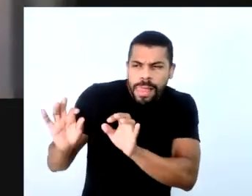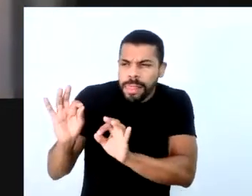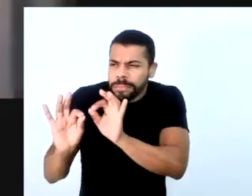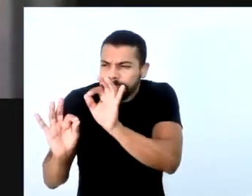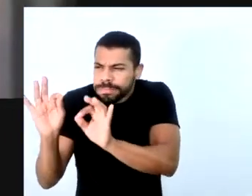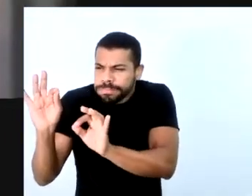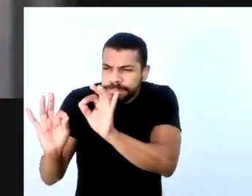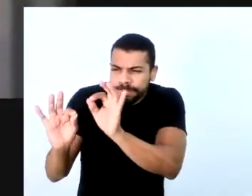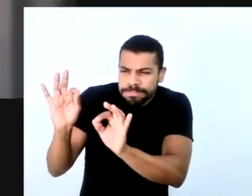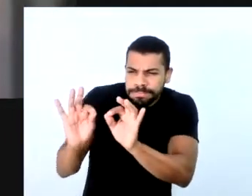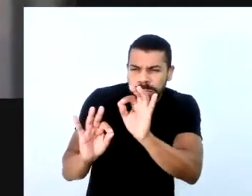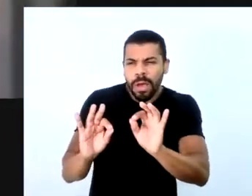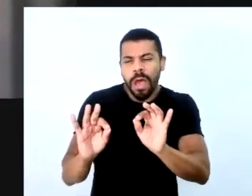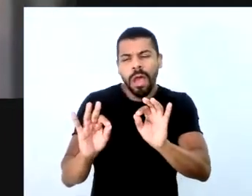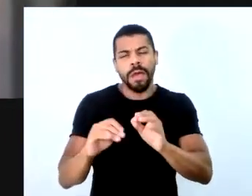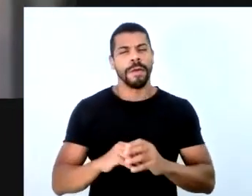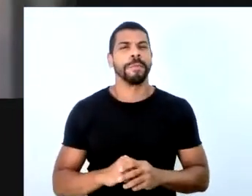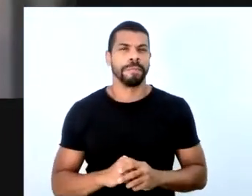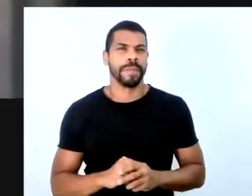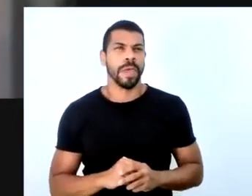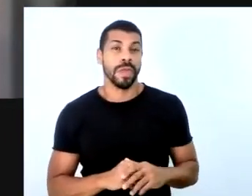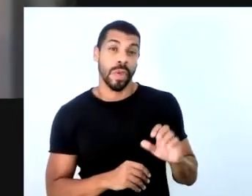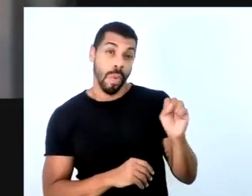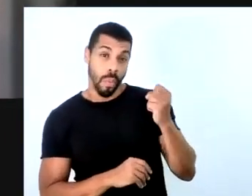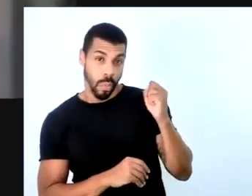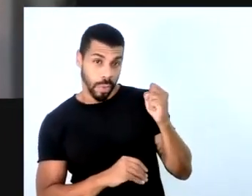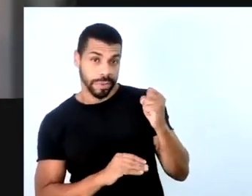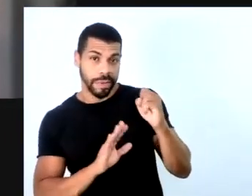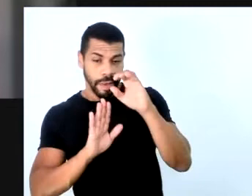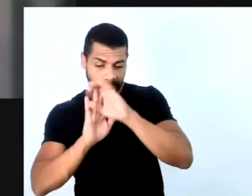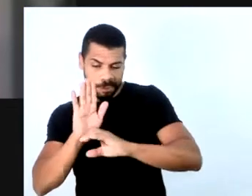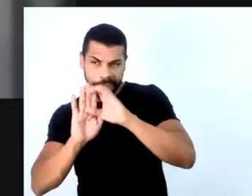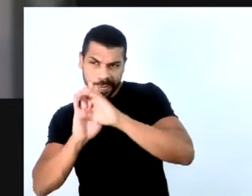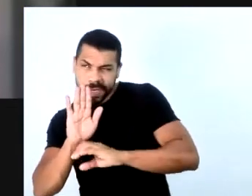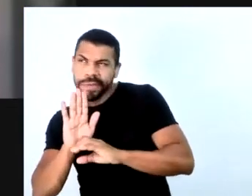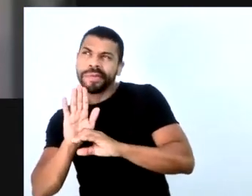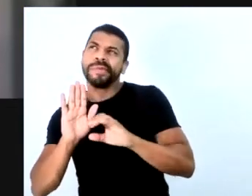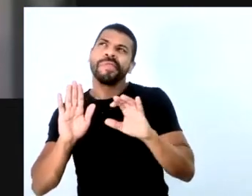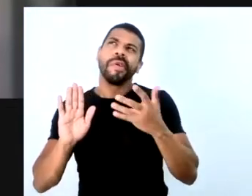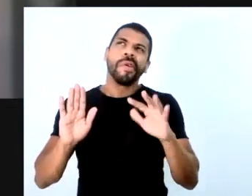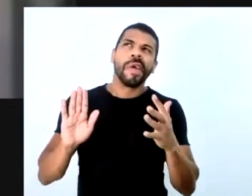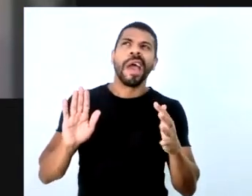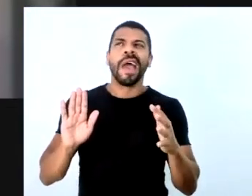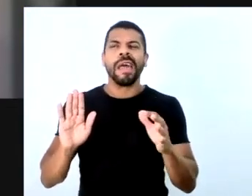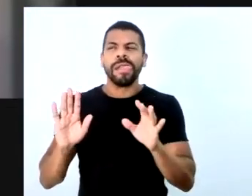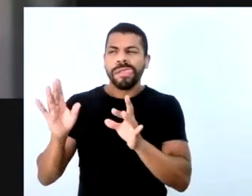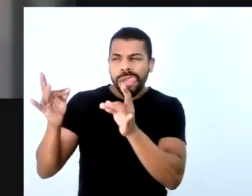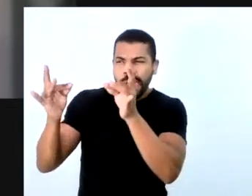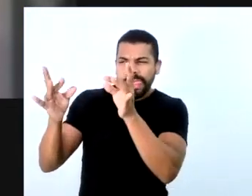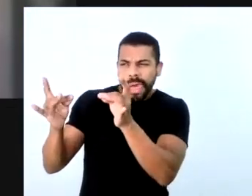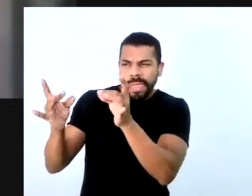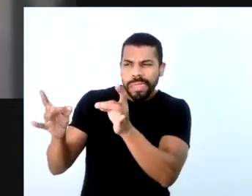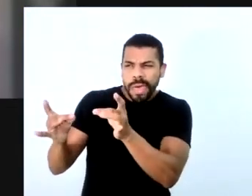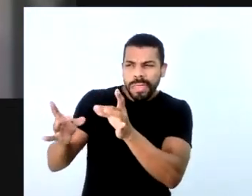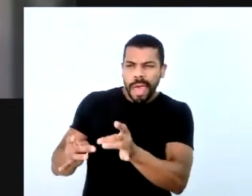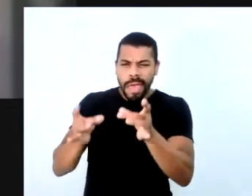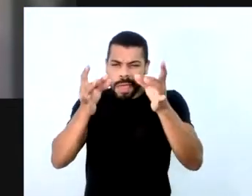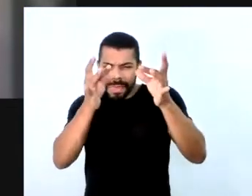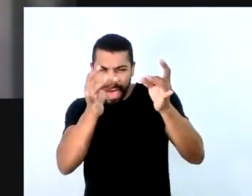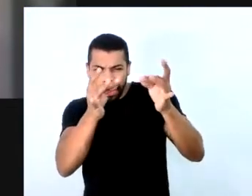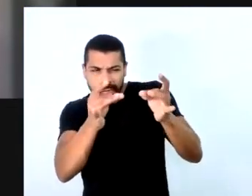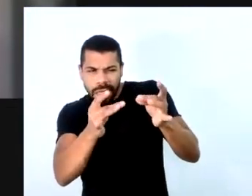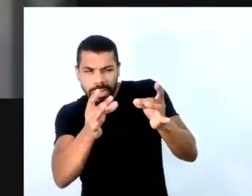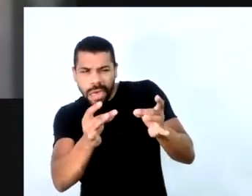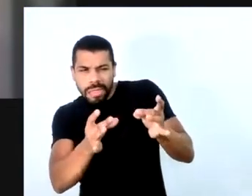exatamente lapidando o filme, sabe? Lapidando a série. São 8 episódios, acho que são 8